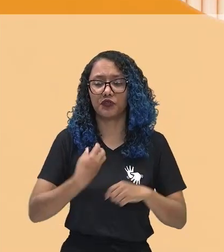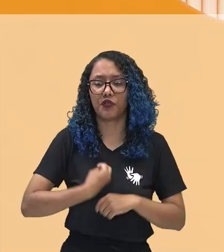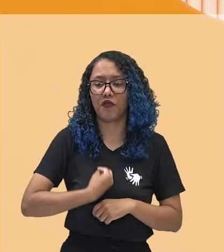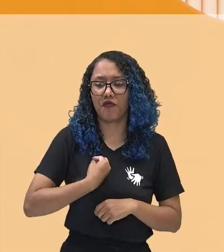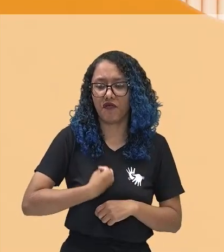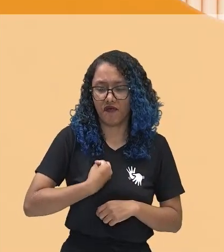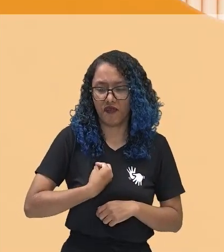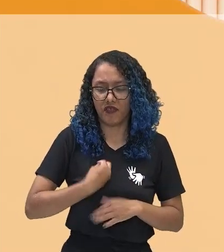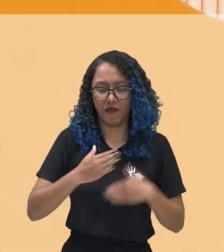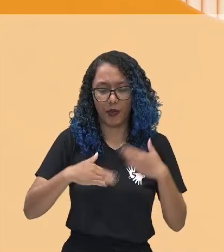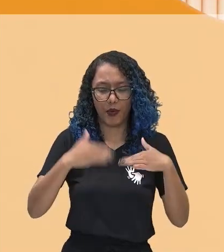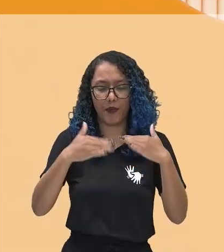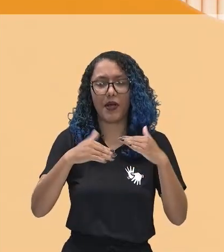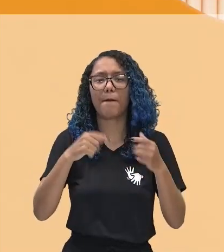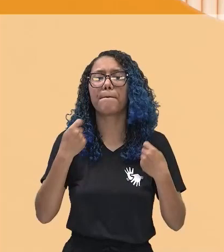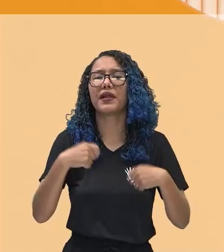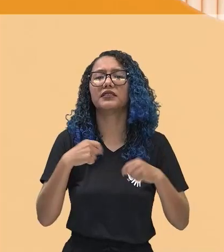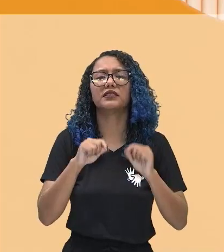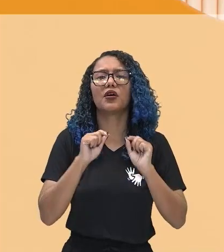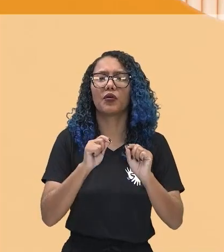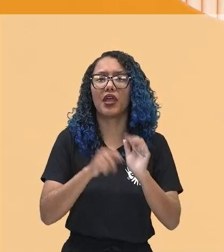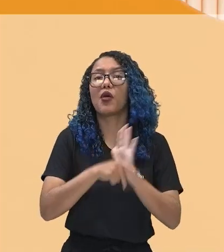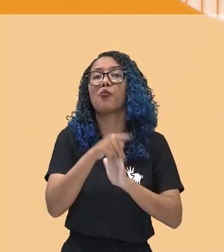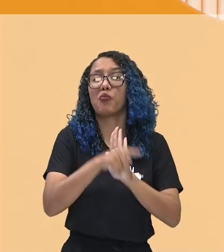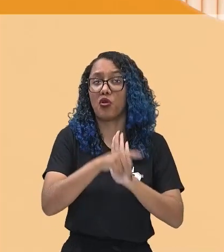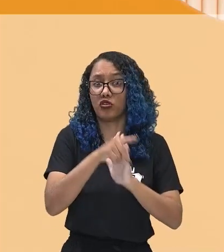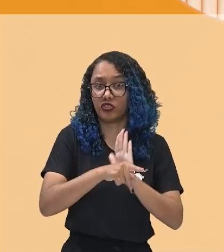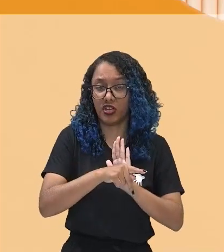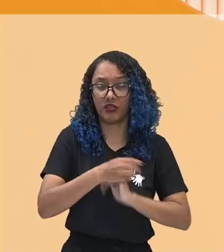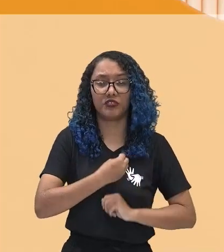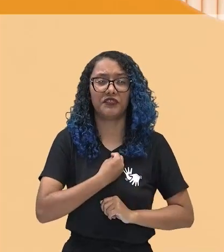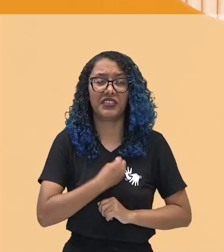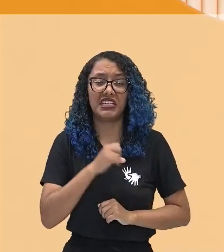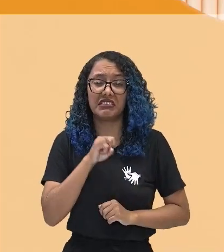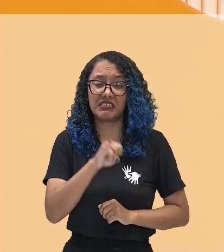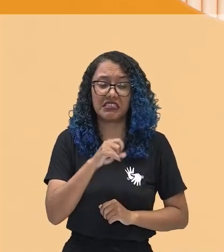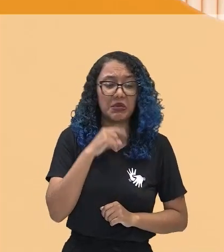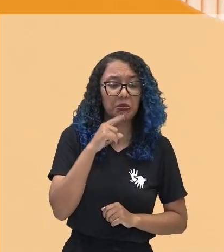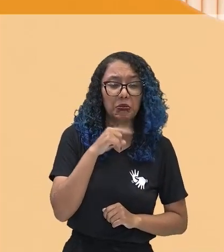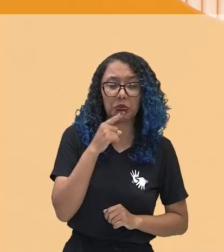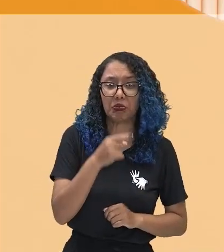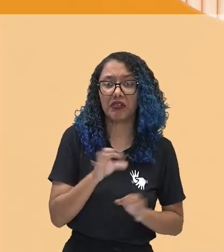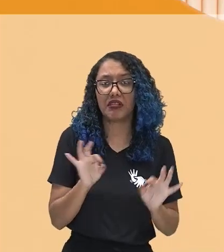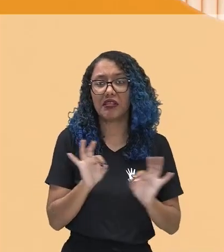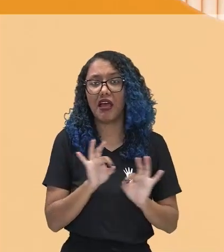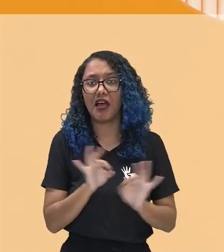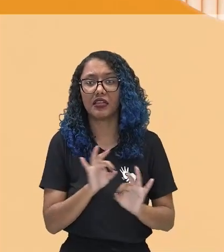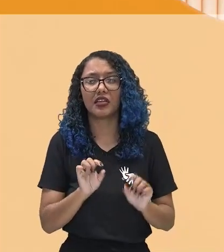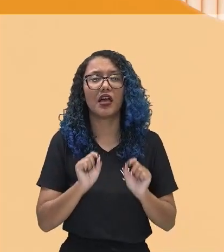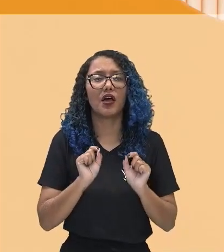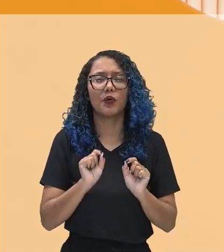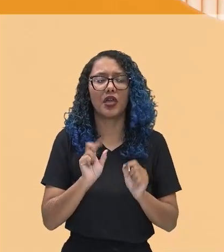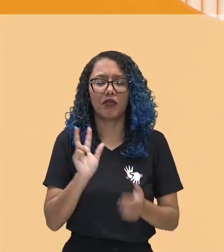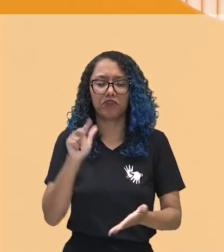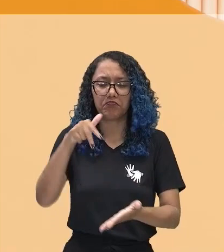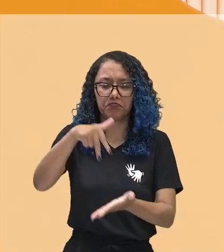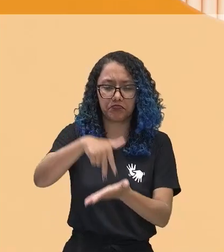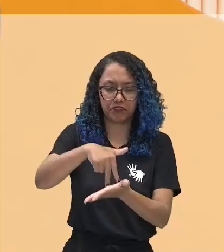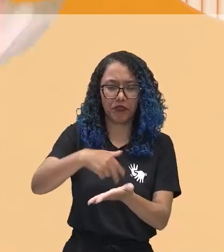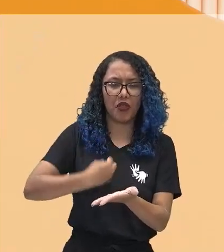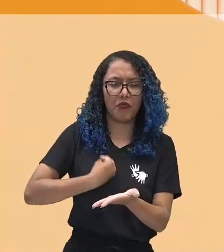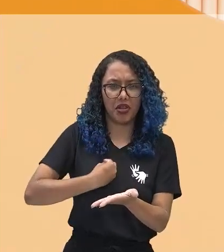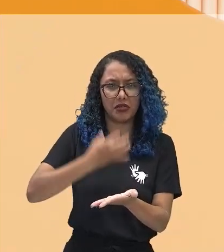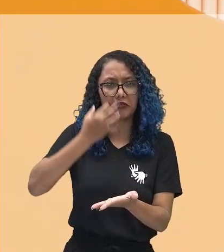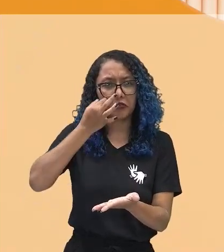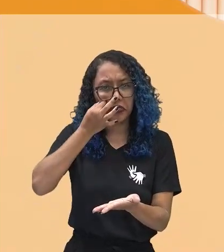de vida, um projeto de existência. Se eu não tiver esse projeto, eu estou no mundo, tá? Eu estou